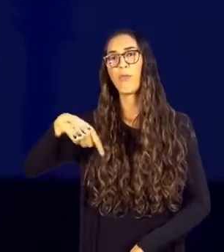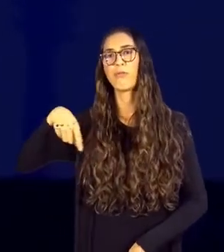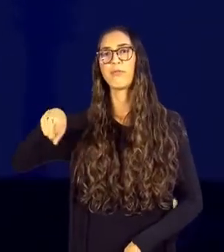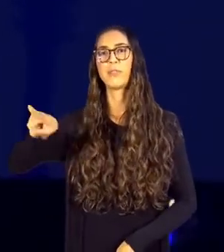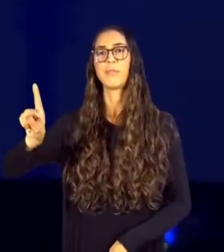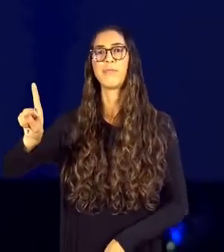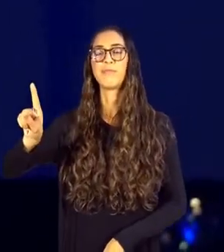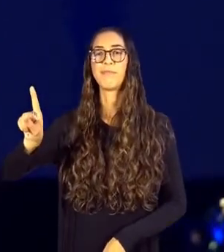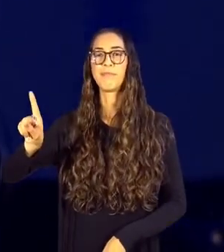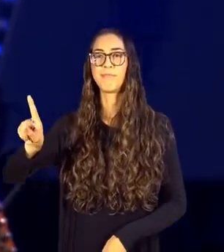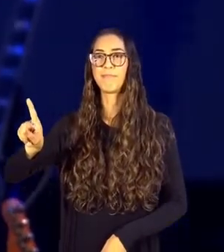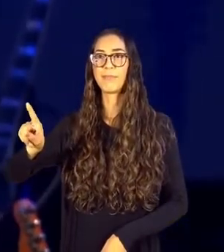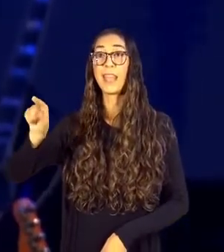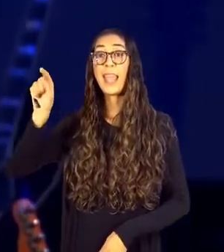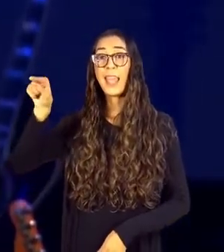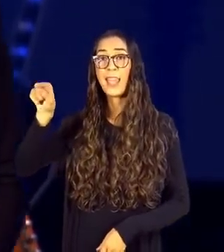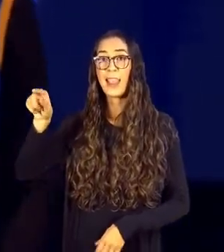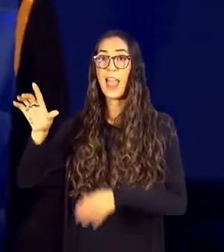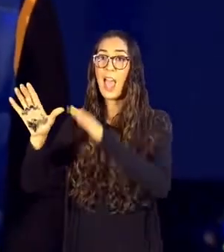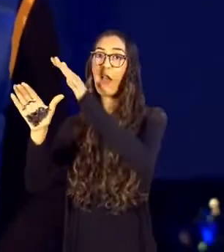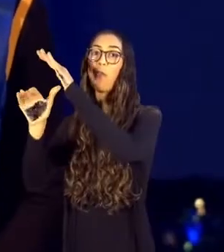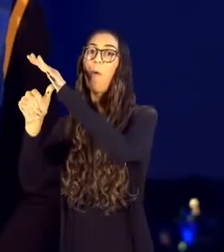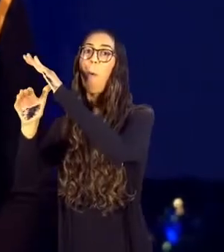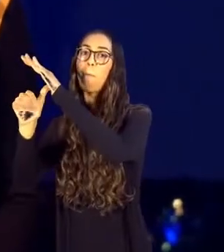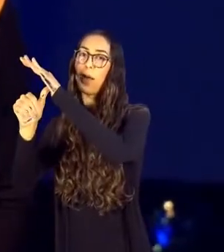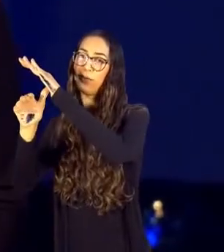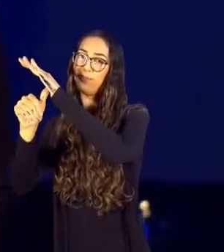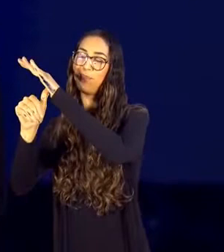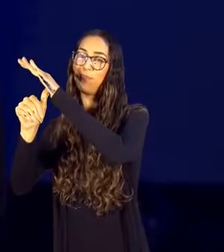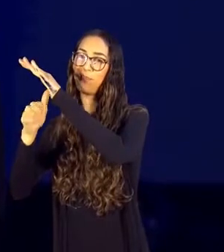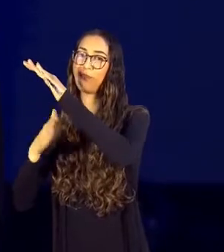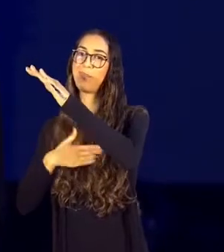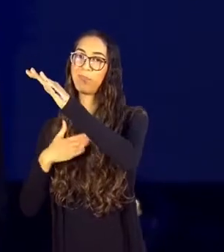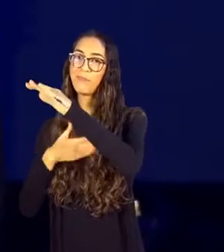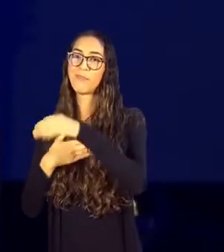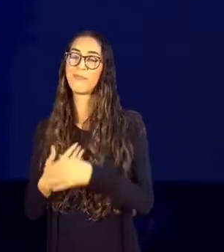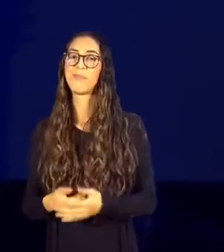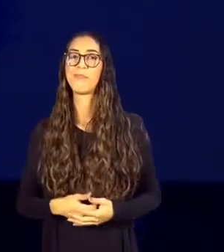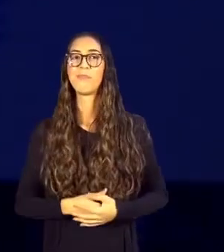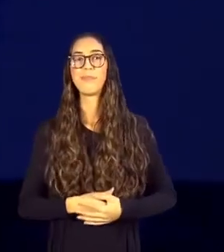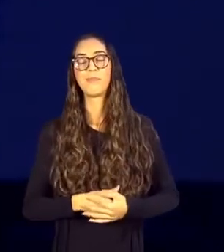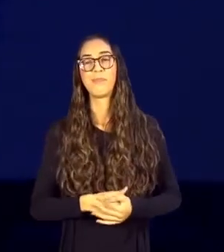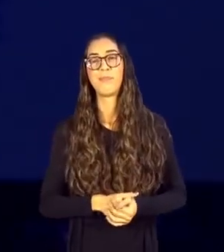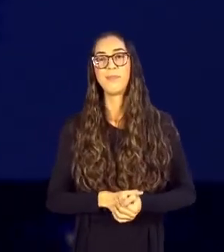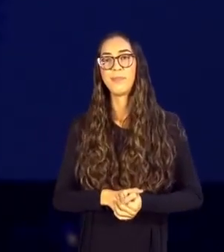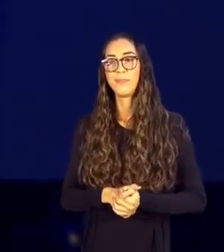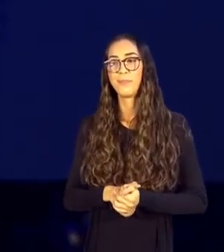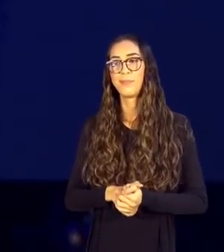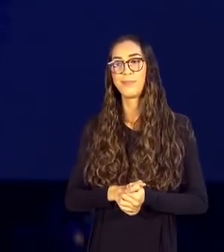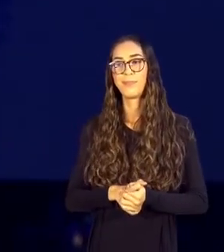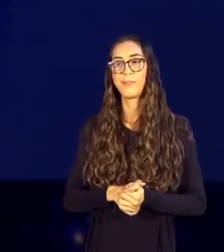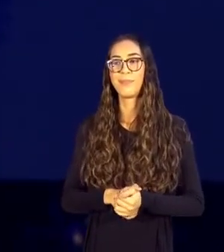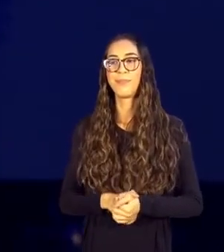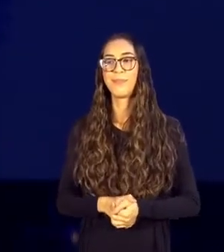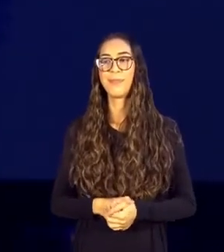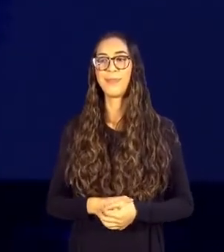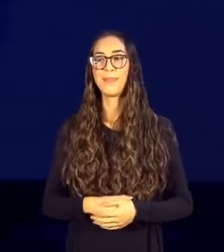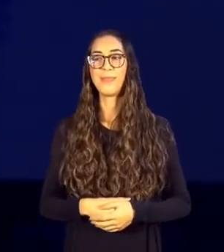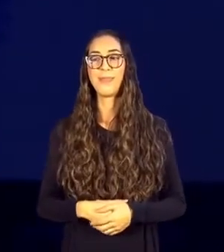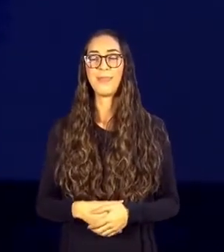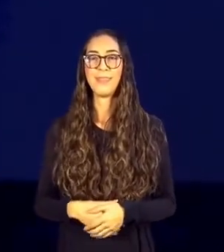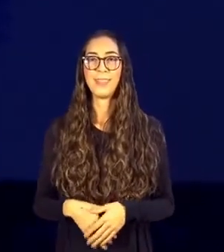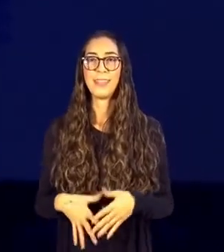de motorista, da identidade. Eu andei de ônibus no ônibus circular lá